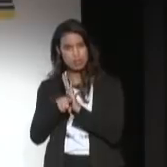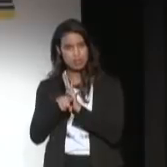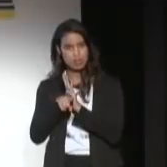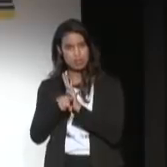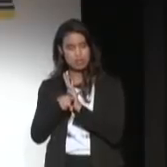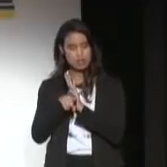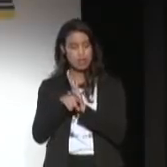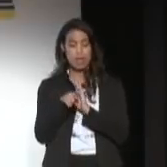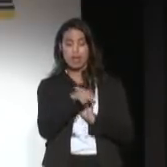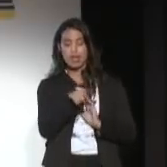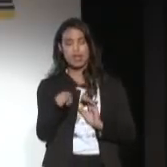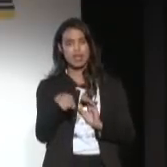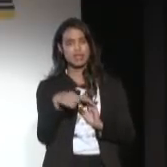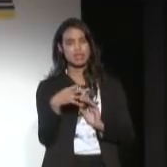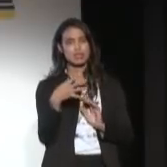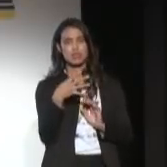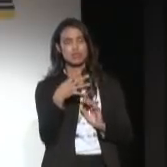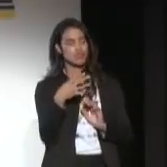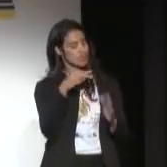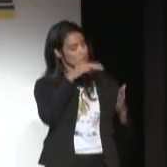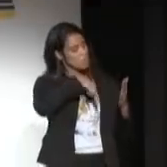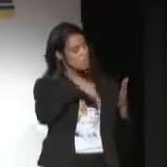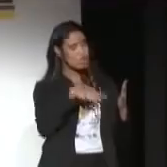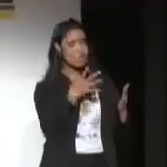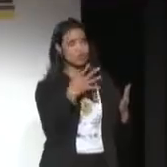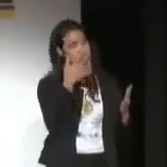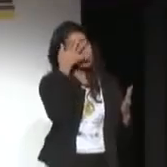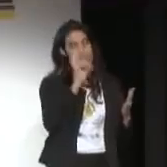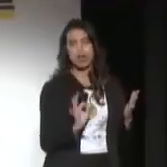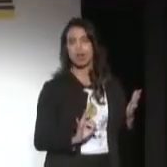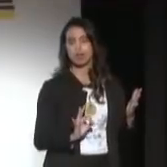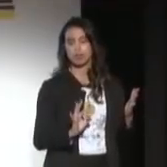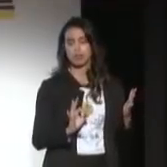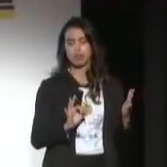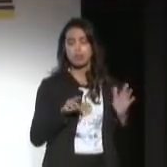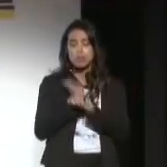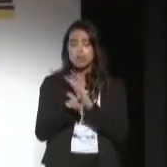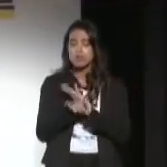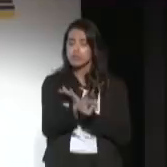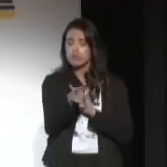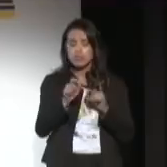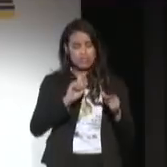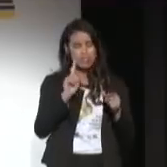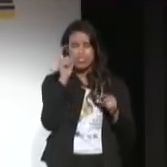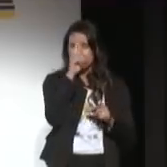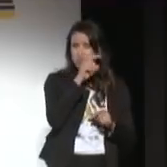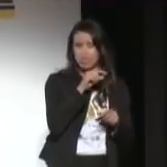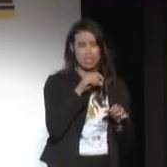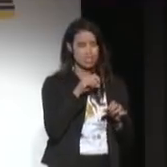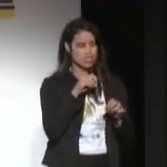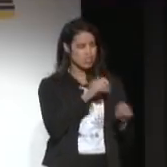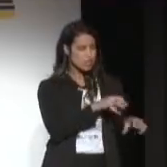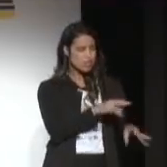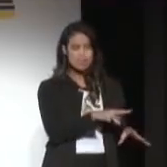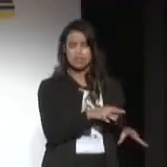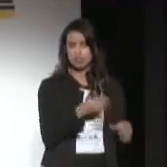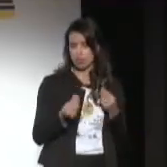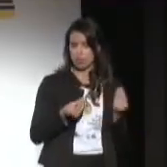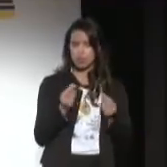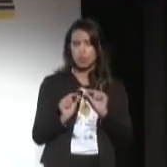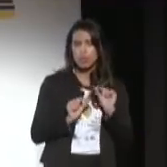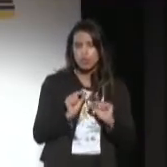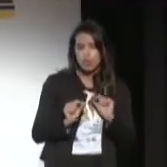sabem ler, ou que eles gostariam de aprender a ler, o que eles têm dificuldade de escrever, mas precisam ensinar seus alunos a